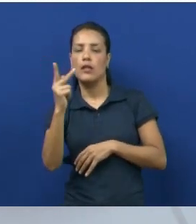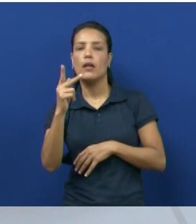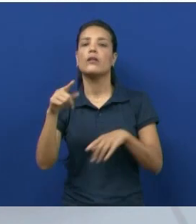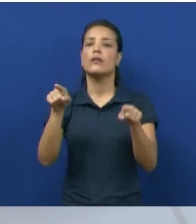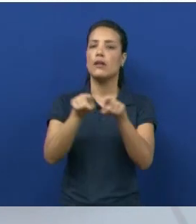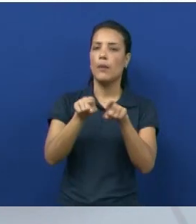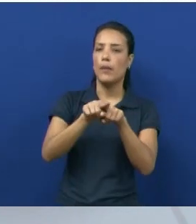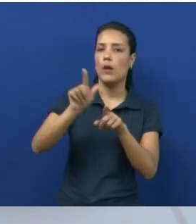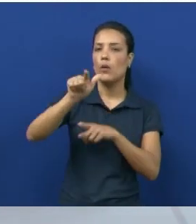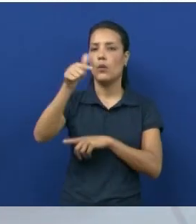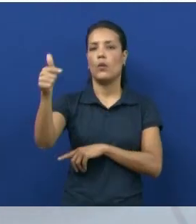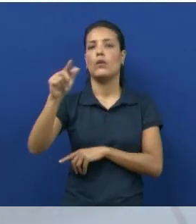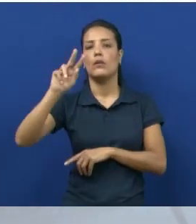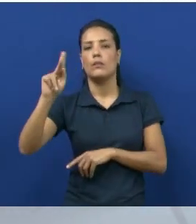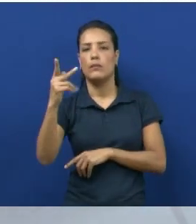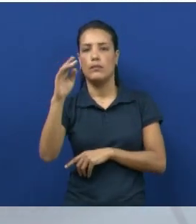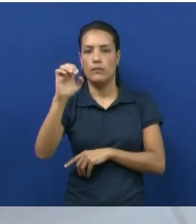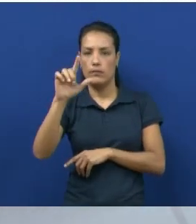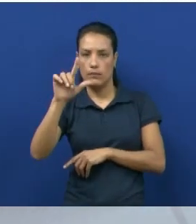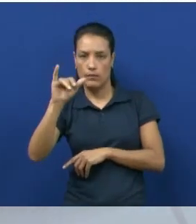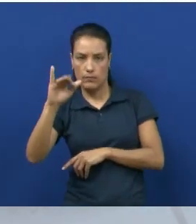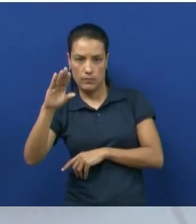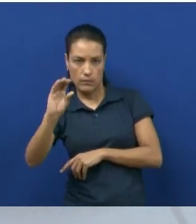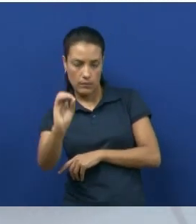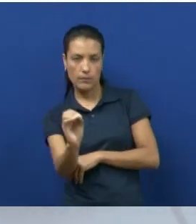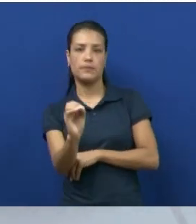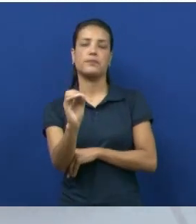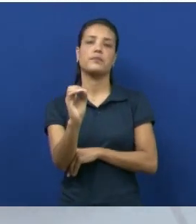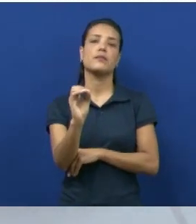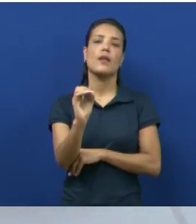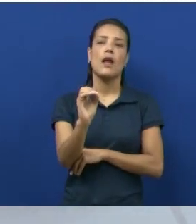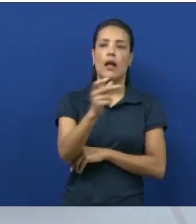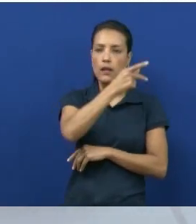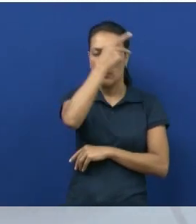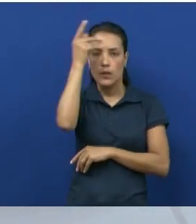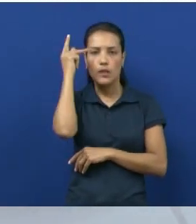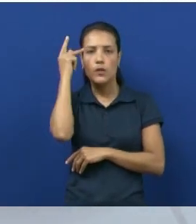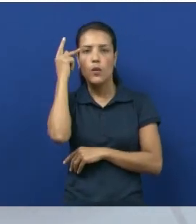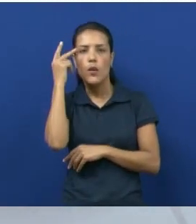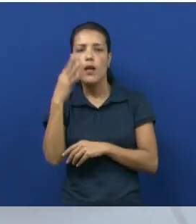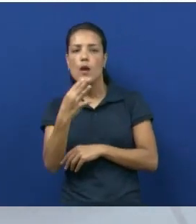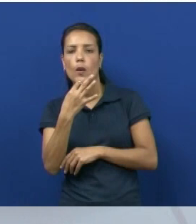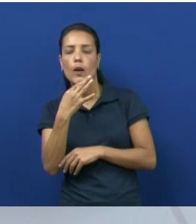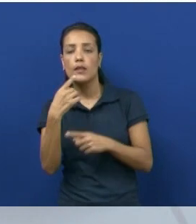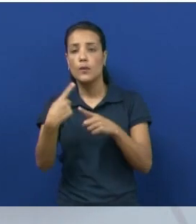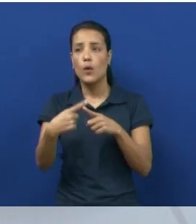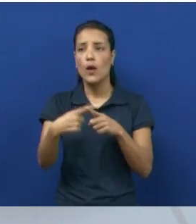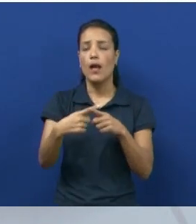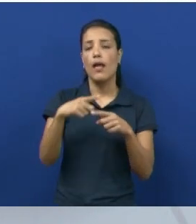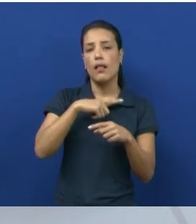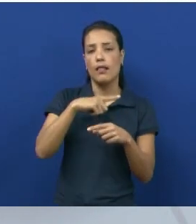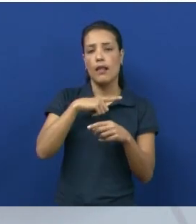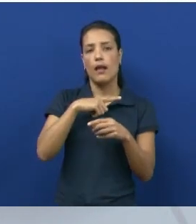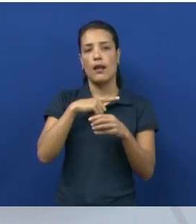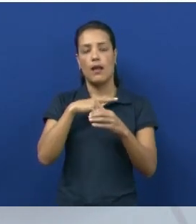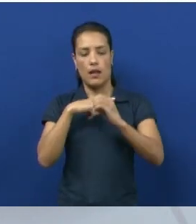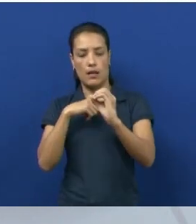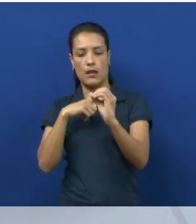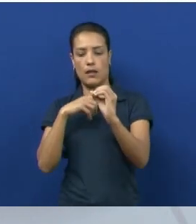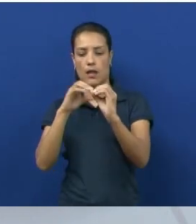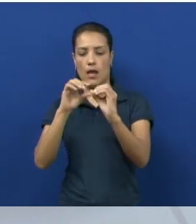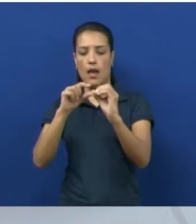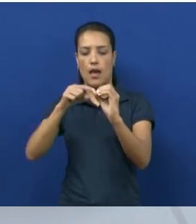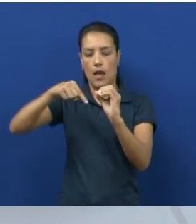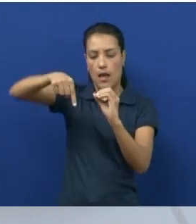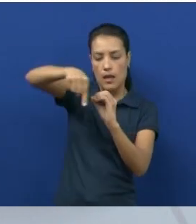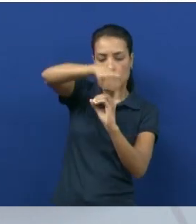tem uma característica muito importante que todo mundo começa a reconhecer ele, porque ele tem muitos anéis à sua volta. E